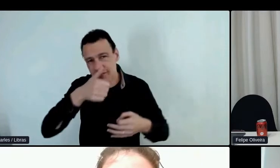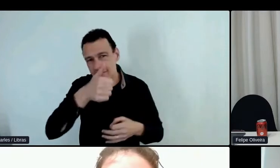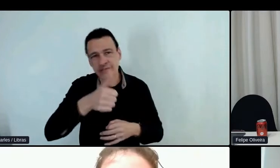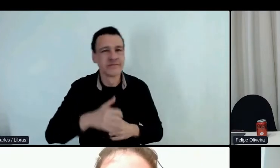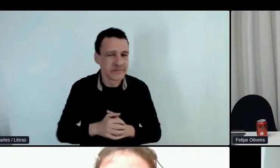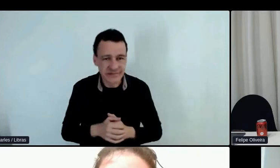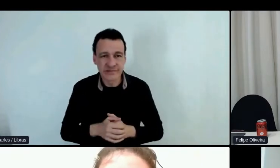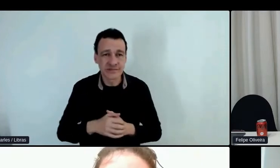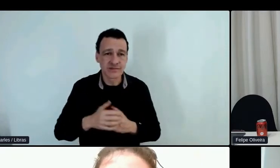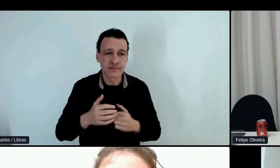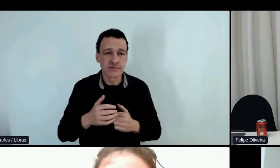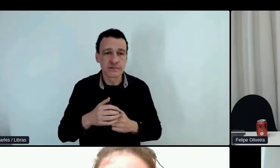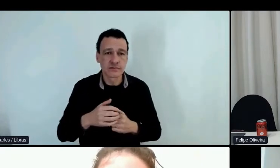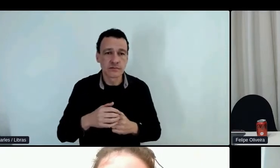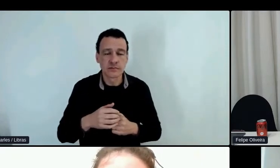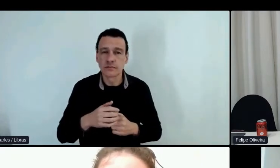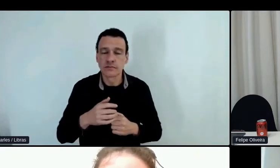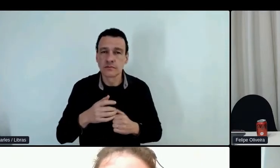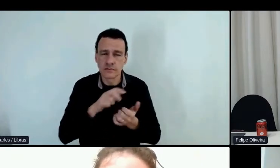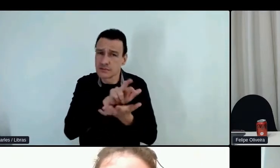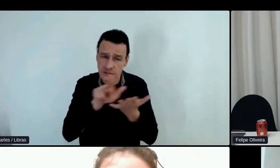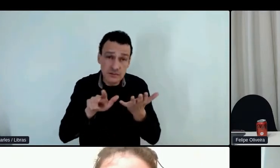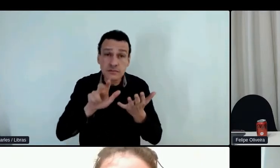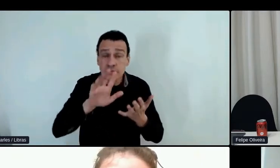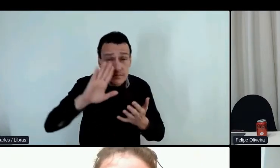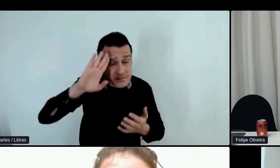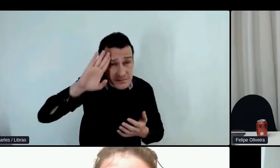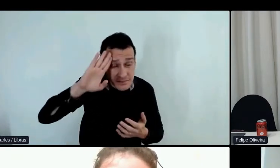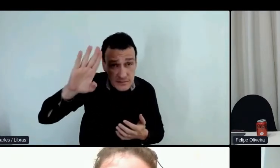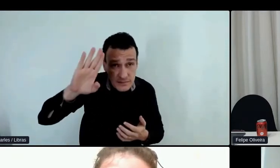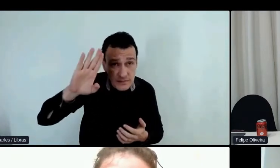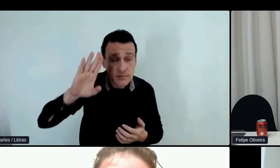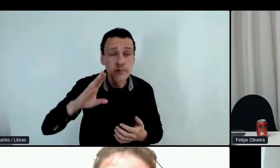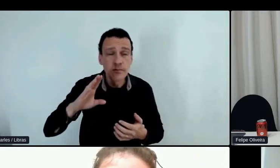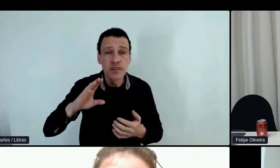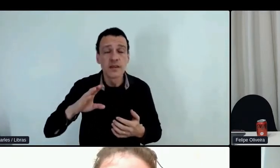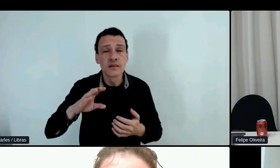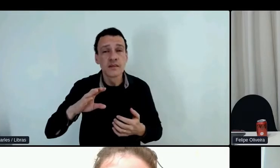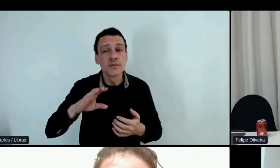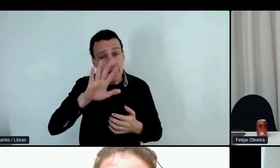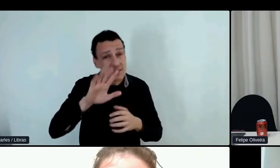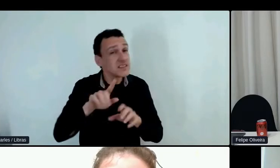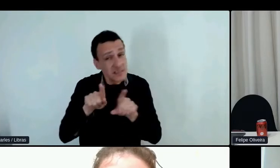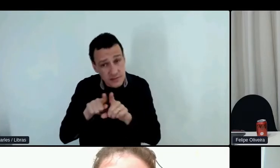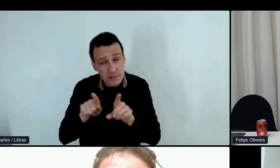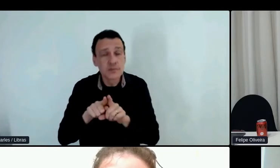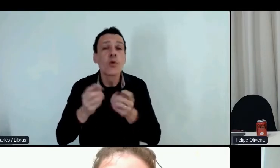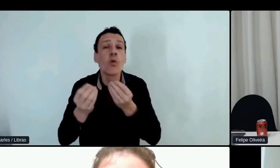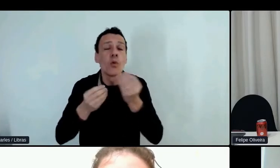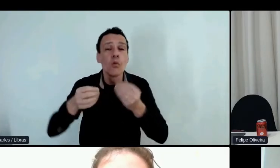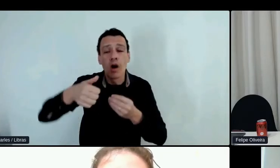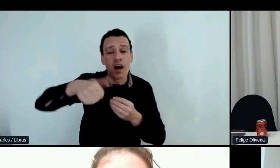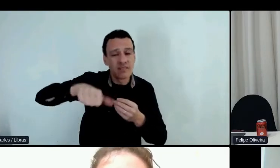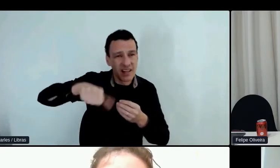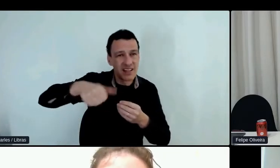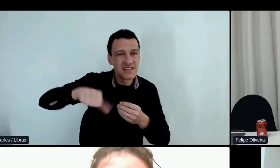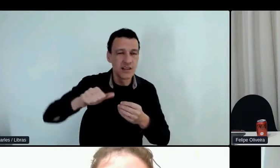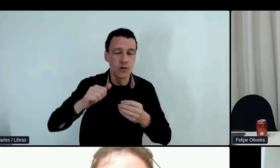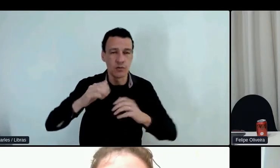empresas. Então, por isso, dentro das empresas, no geral, a gente tem que sempre pensar num design universal para a